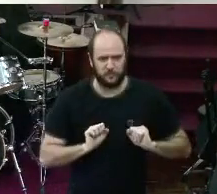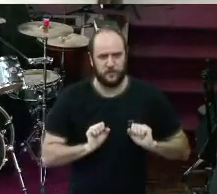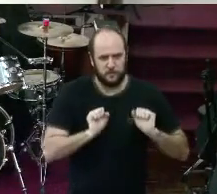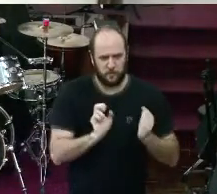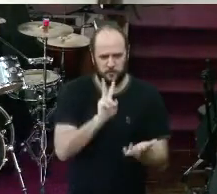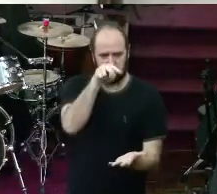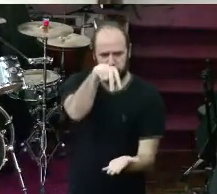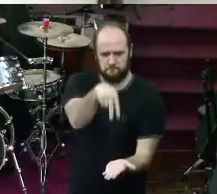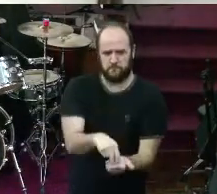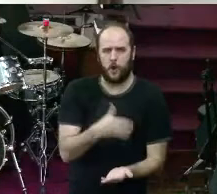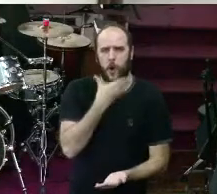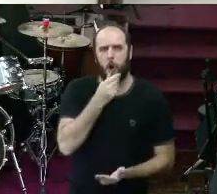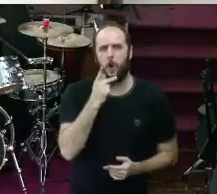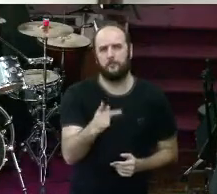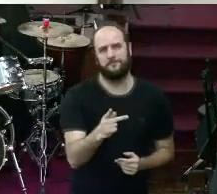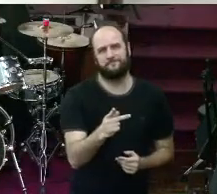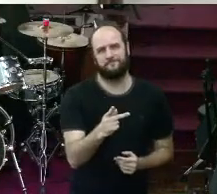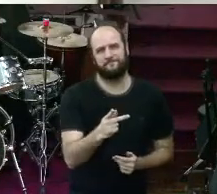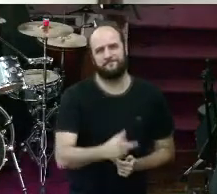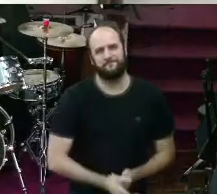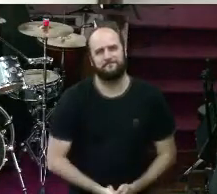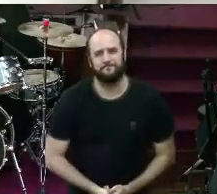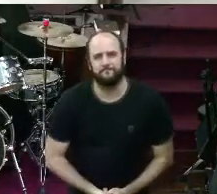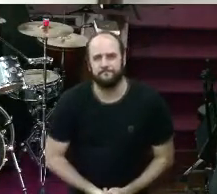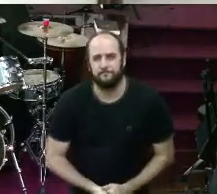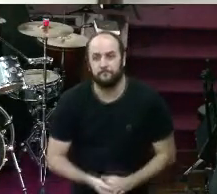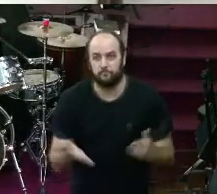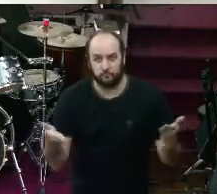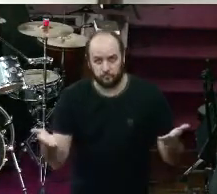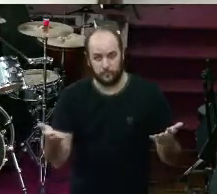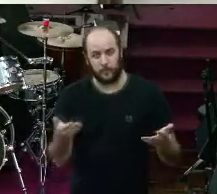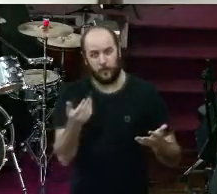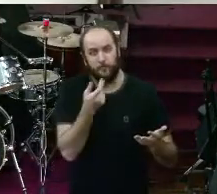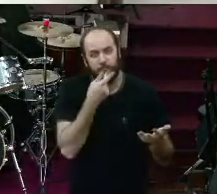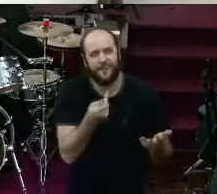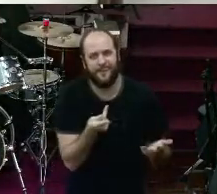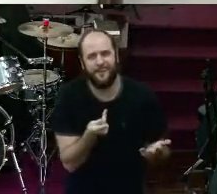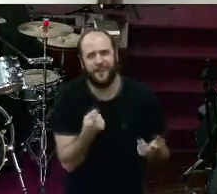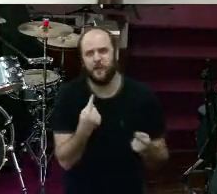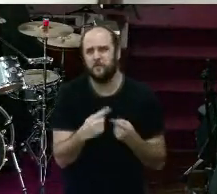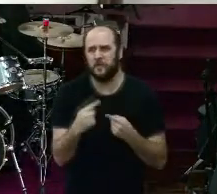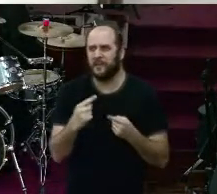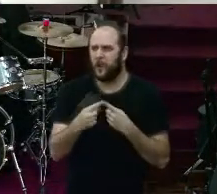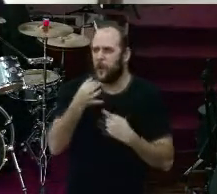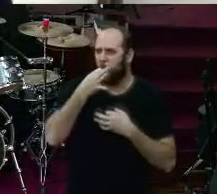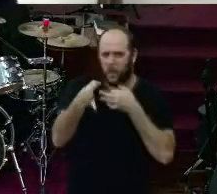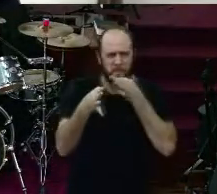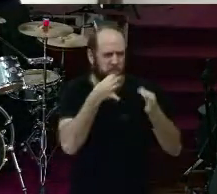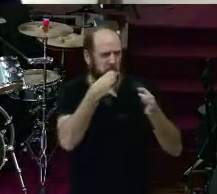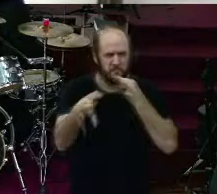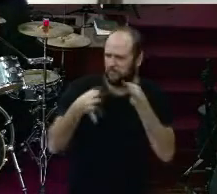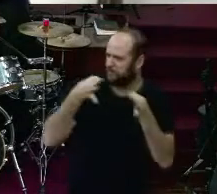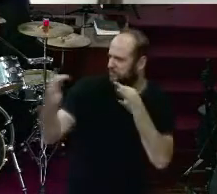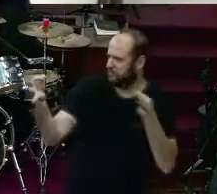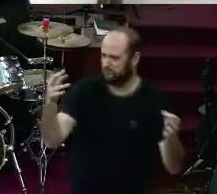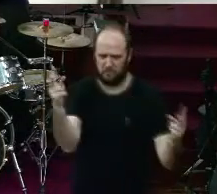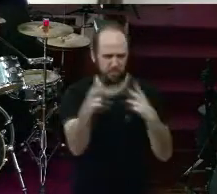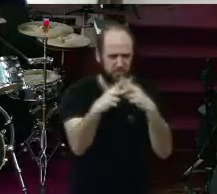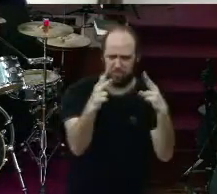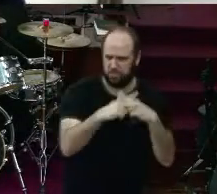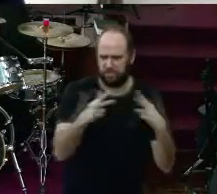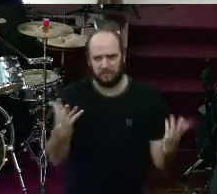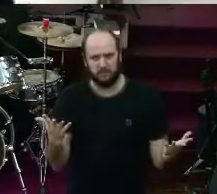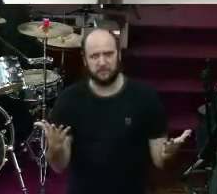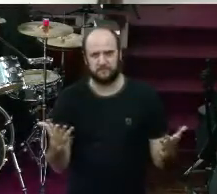Judá. Por que eu estou contando isso, irmãos? Porque existem muitas controvérsias sobre Isaías. Alguns acham que ele